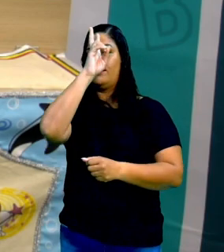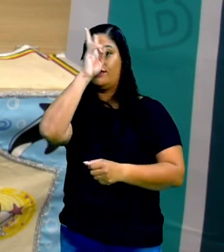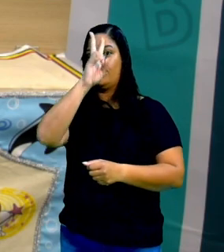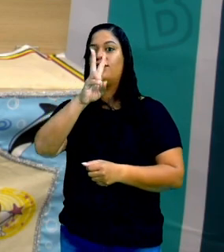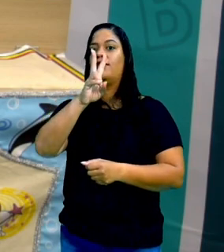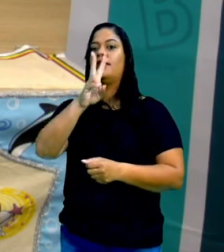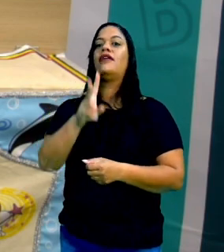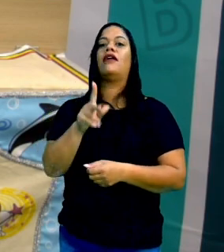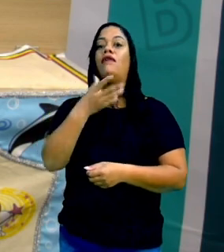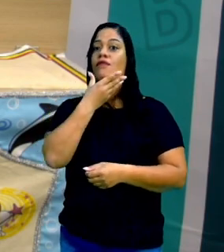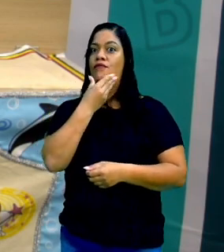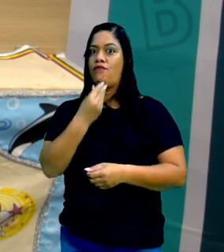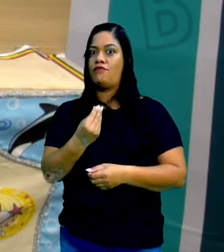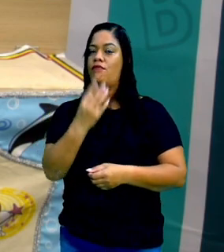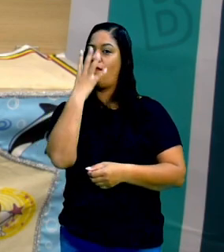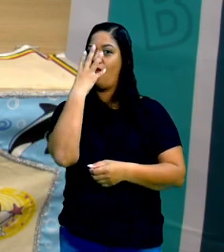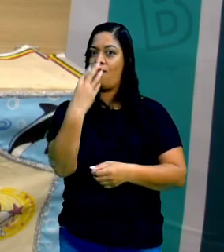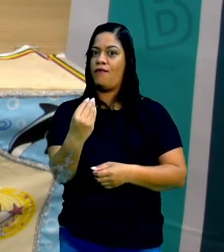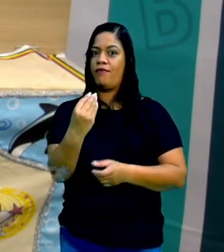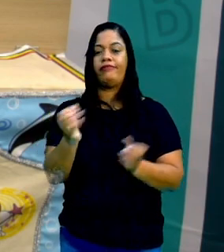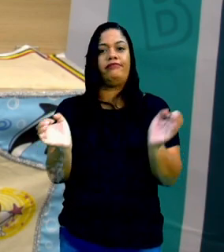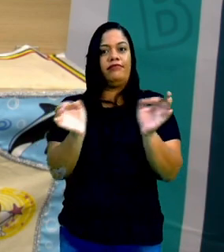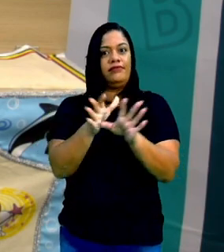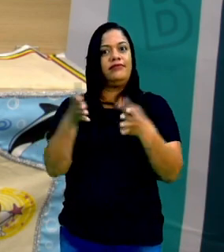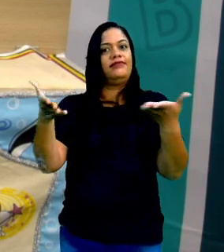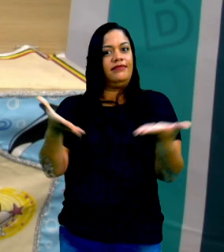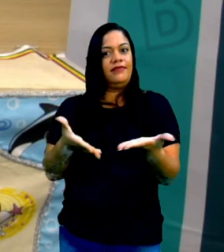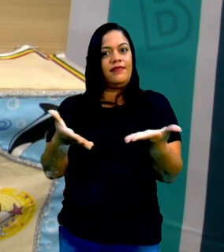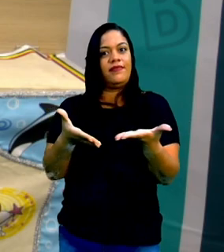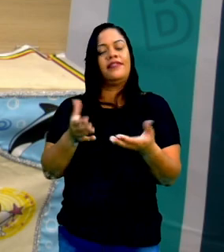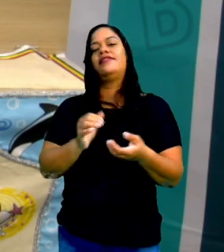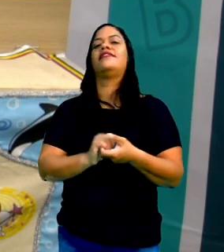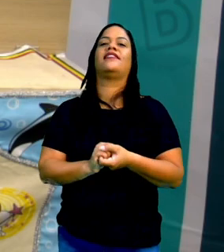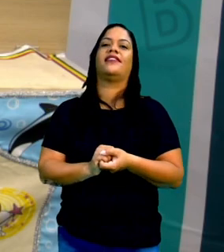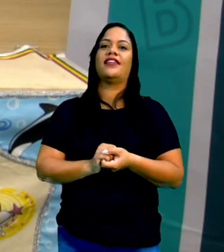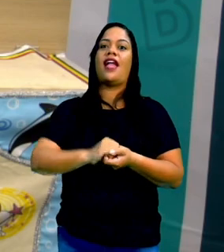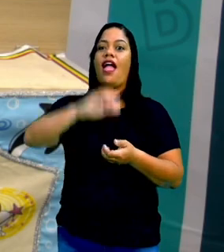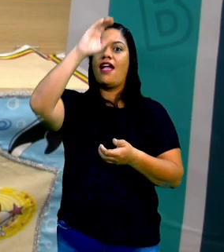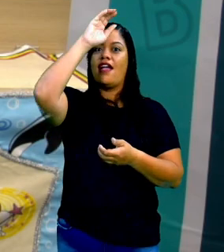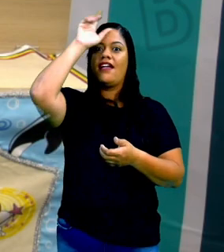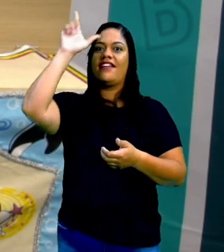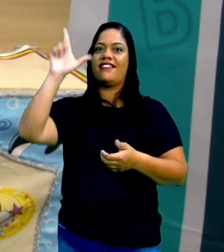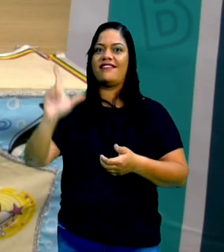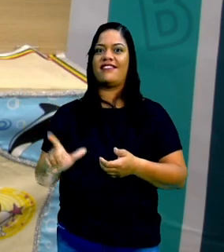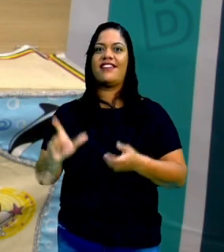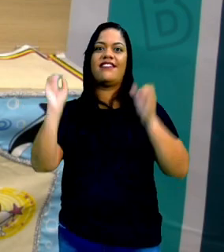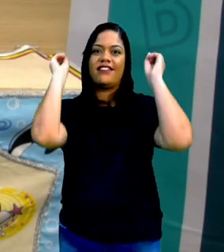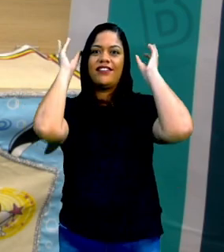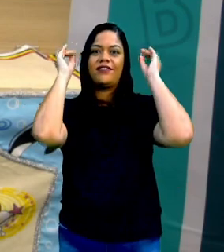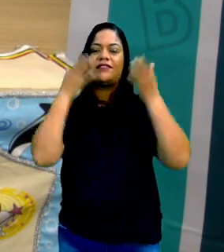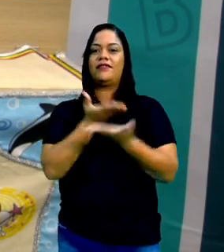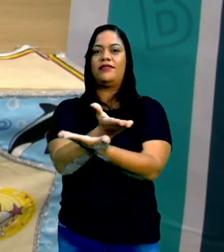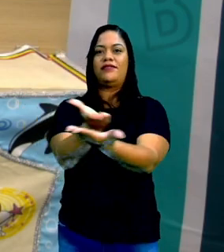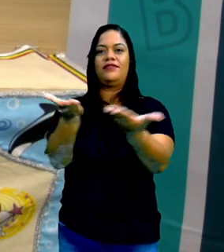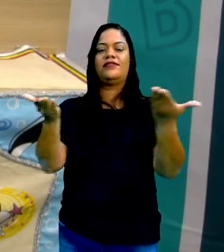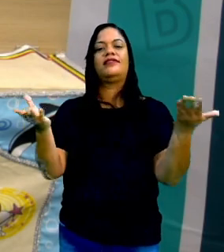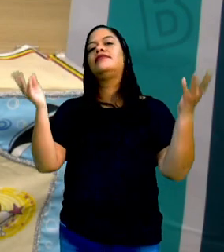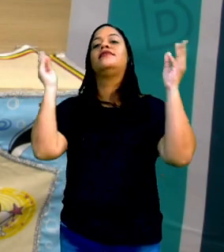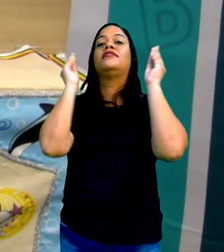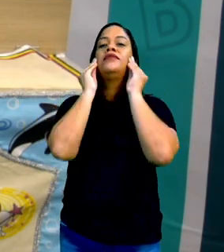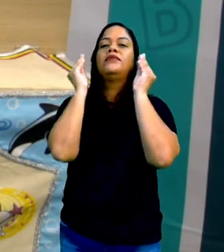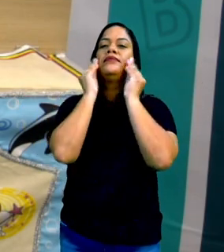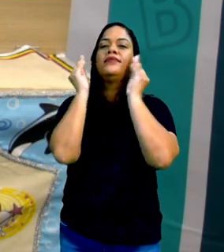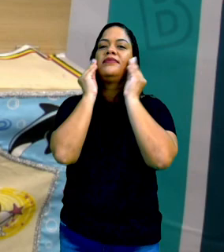história de Pedro e o lobo termina aqui. E tia Lê... Leiturinha deixa pra vocês aquele